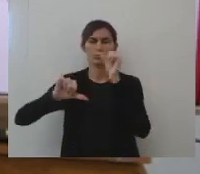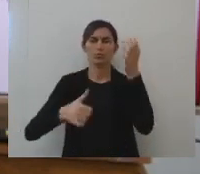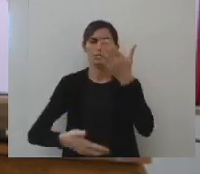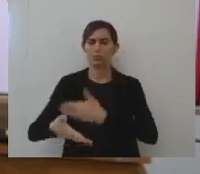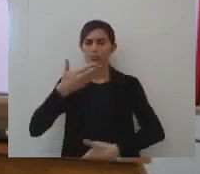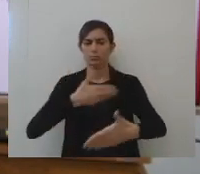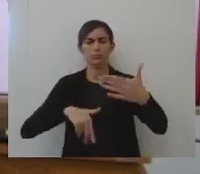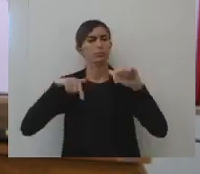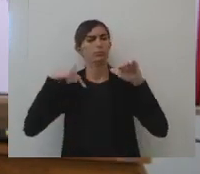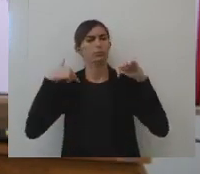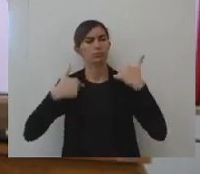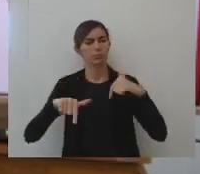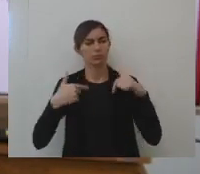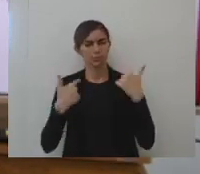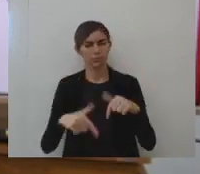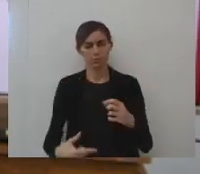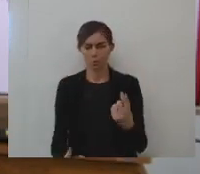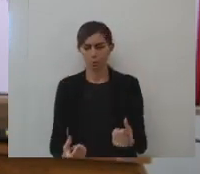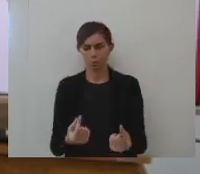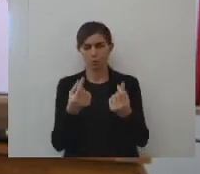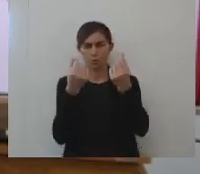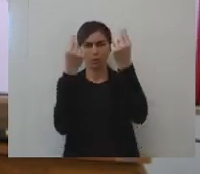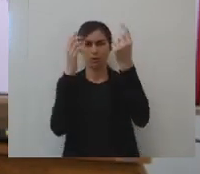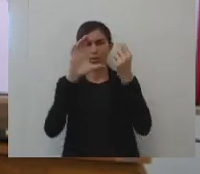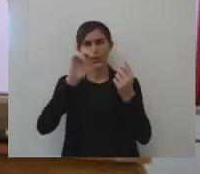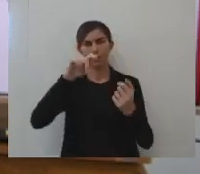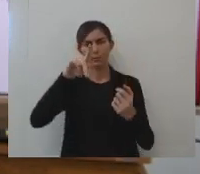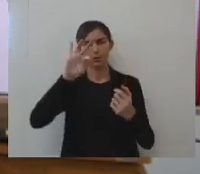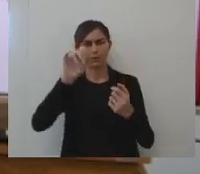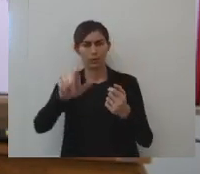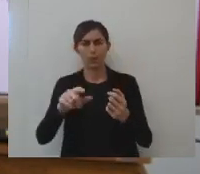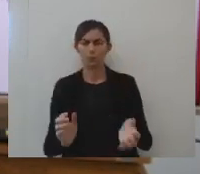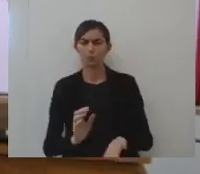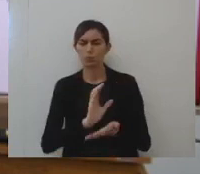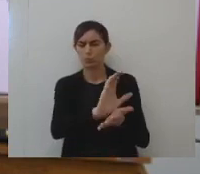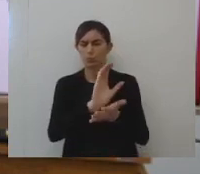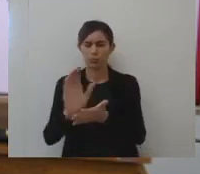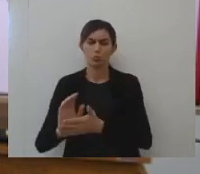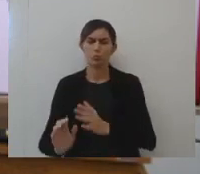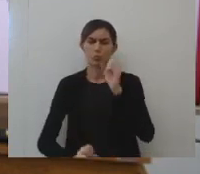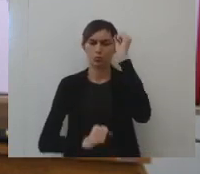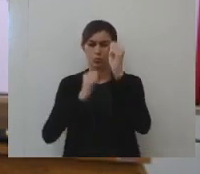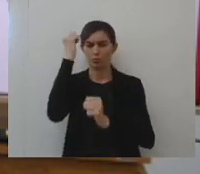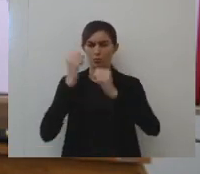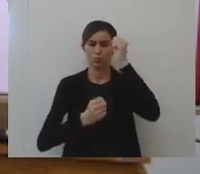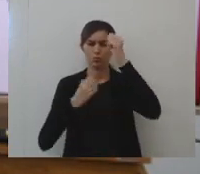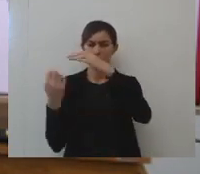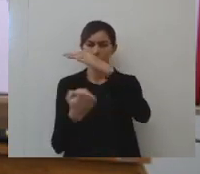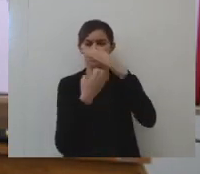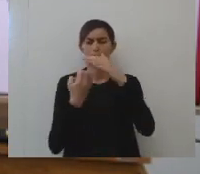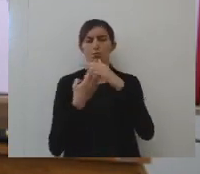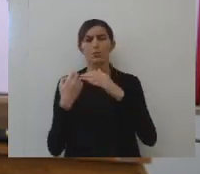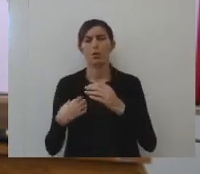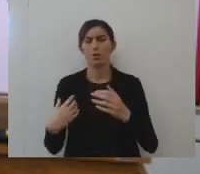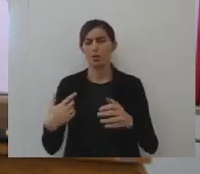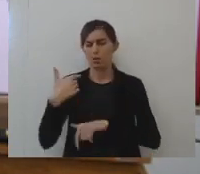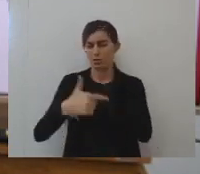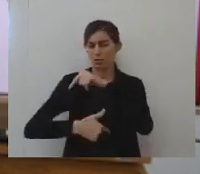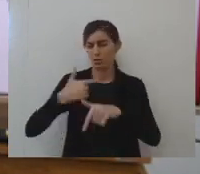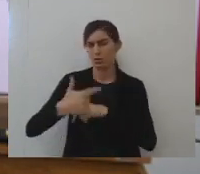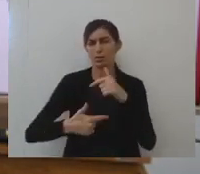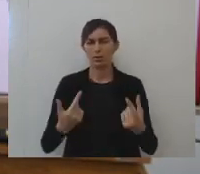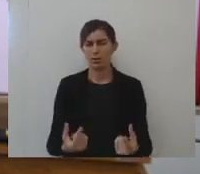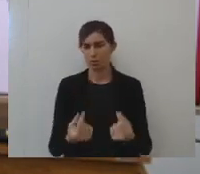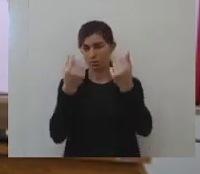relações de trabalho, certo? O capital ele passa a ser investido basicamente nas indústrias, que se tornam a atividade econômica